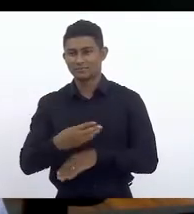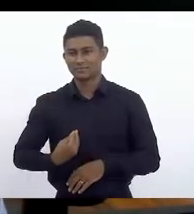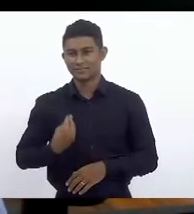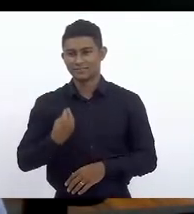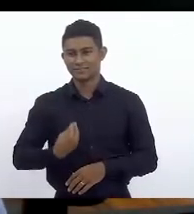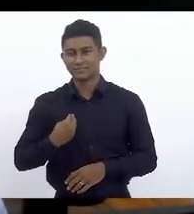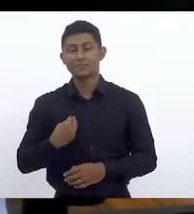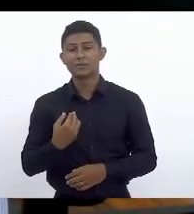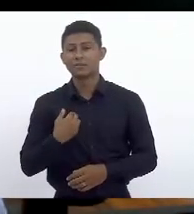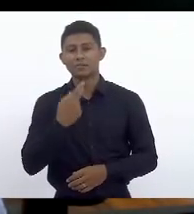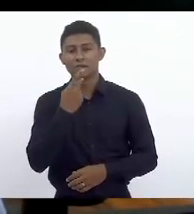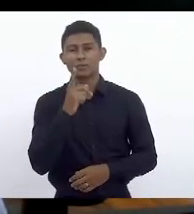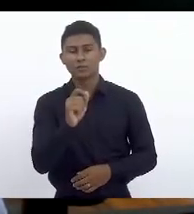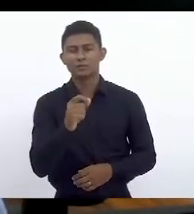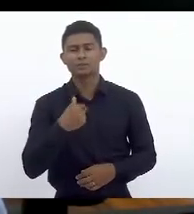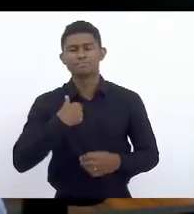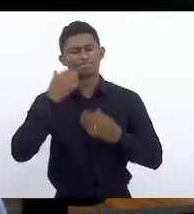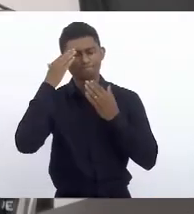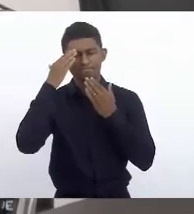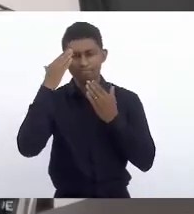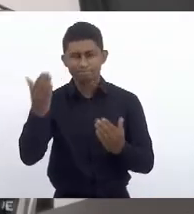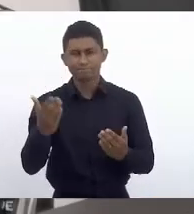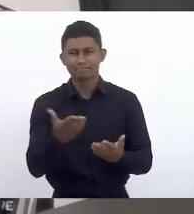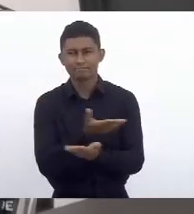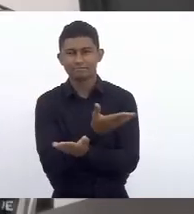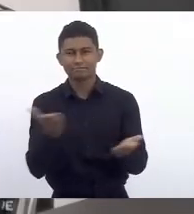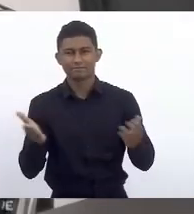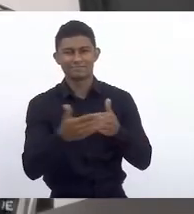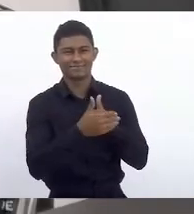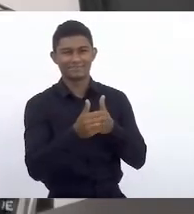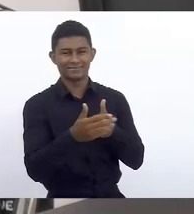dizer, Luiz, agradecer o carinho aqui e